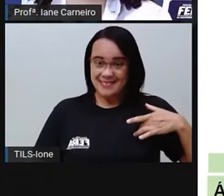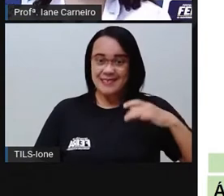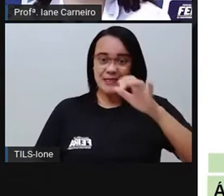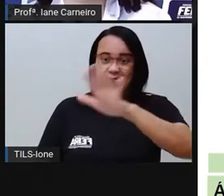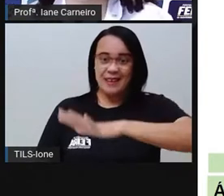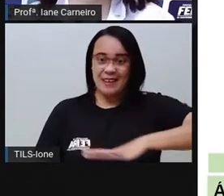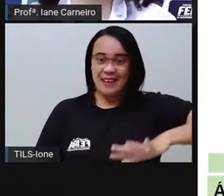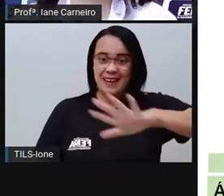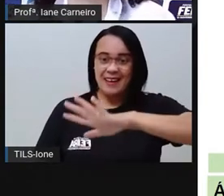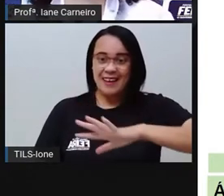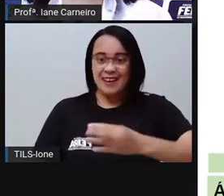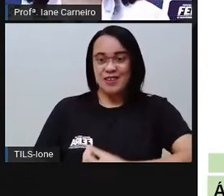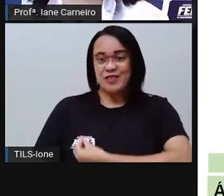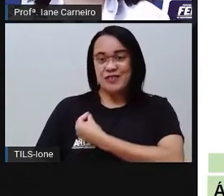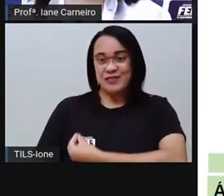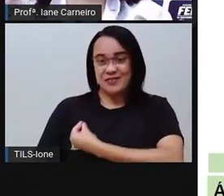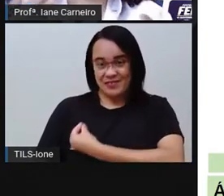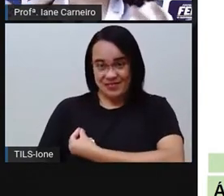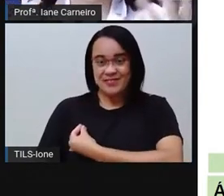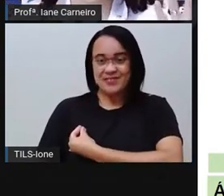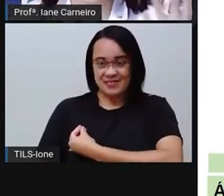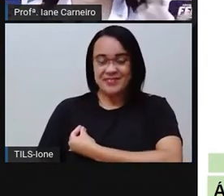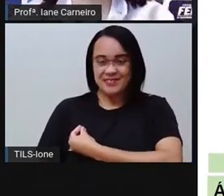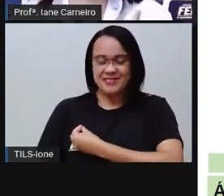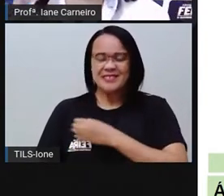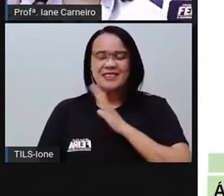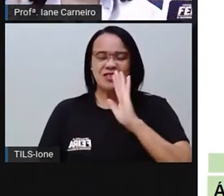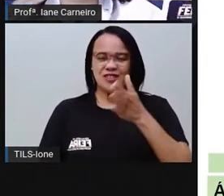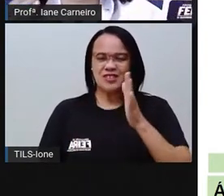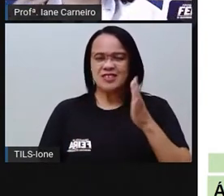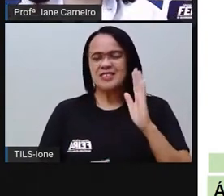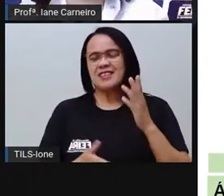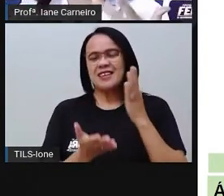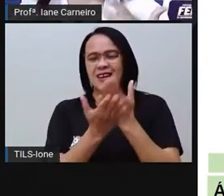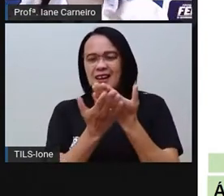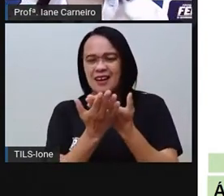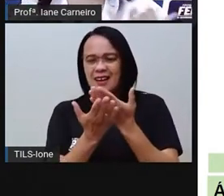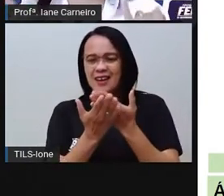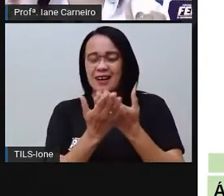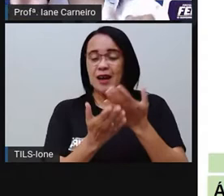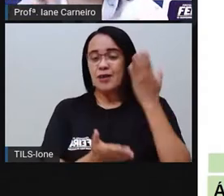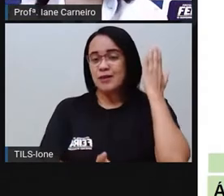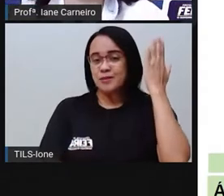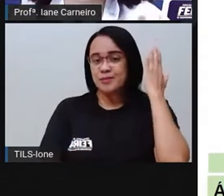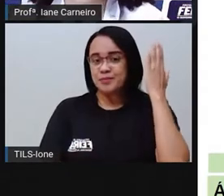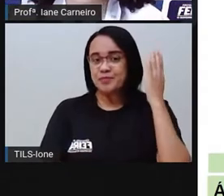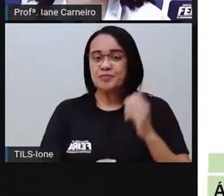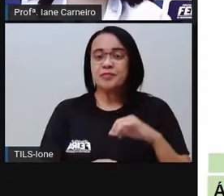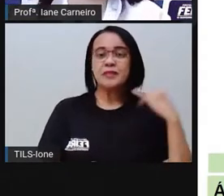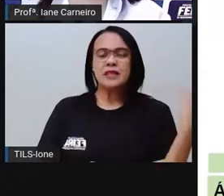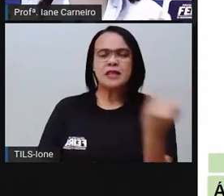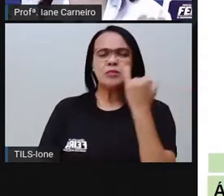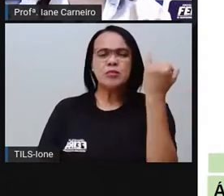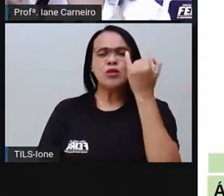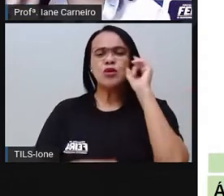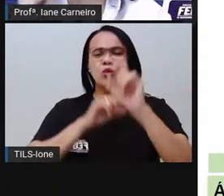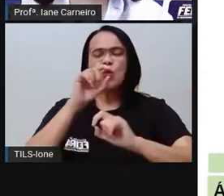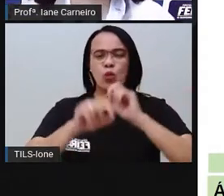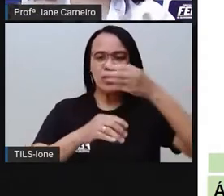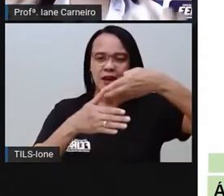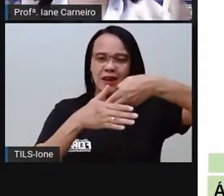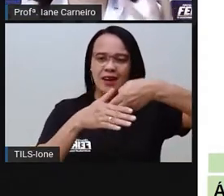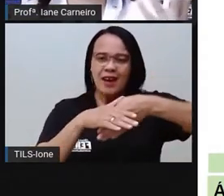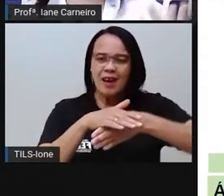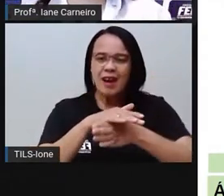que vivemos, né? A gente viu nas aulas anteriores a importância, né, da gente adotar hábitos de higiene,